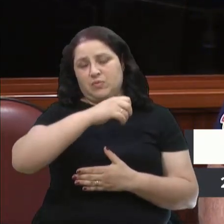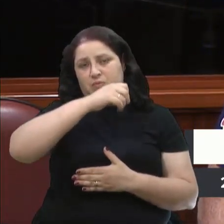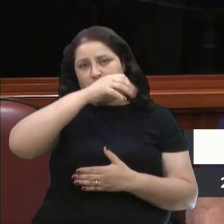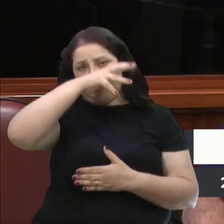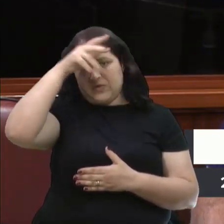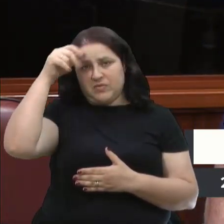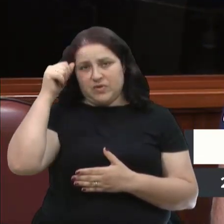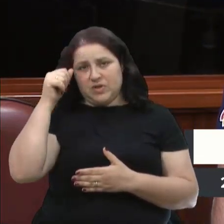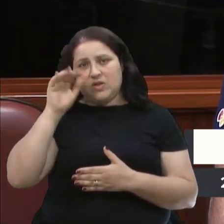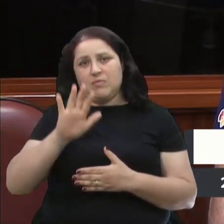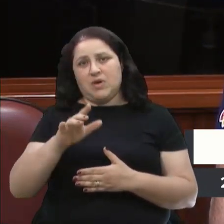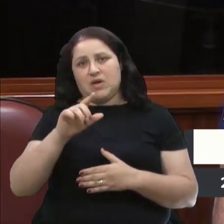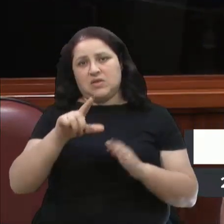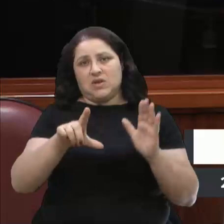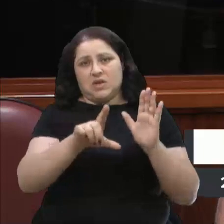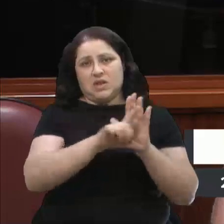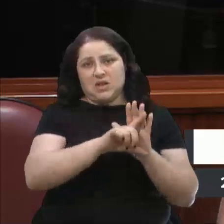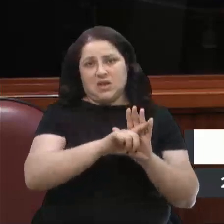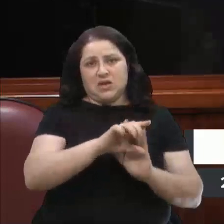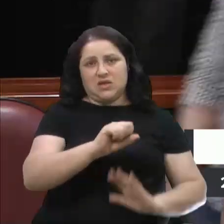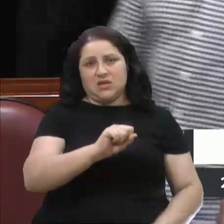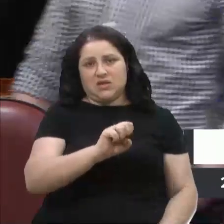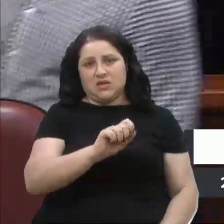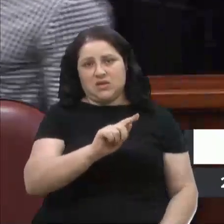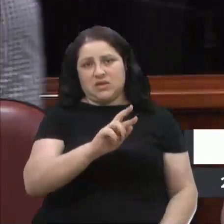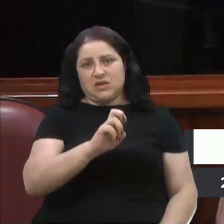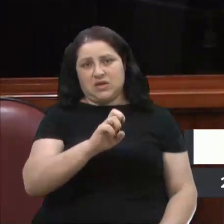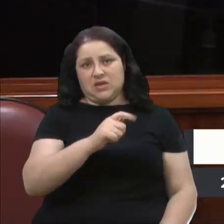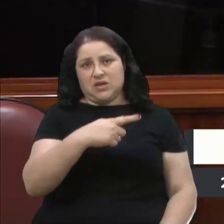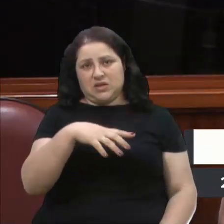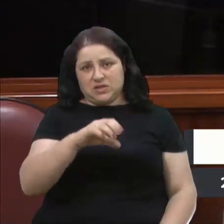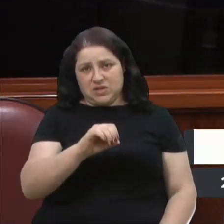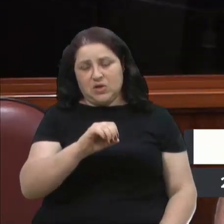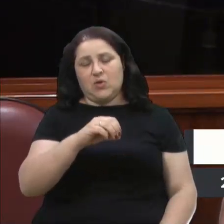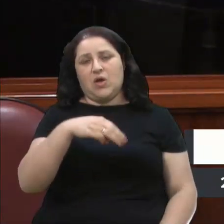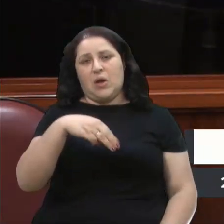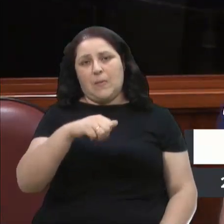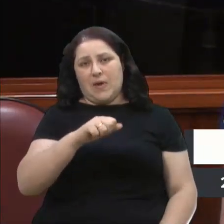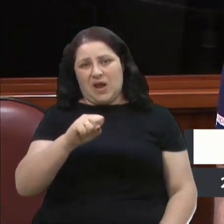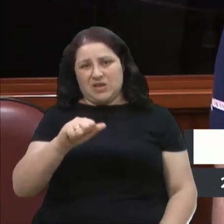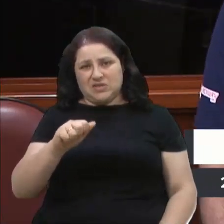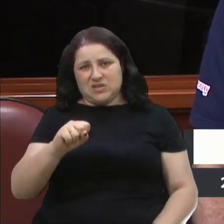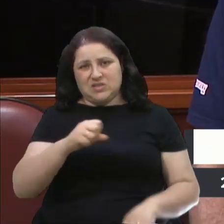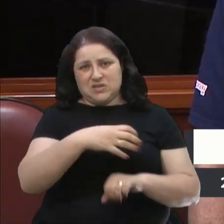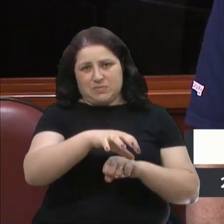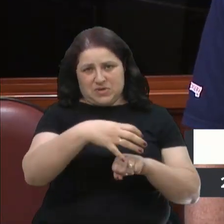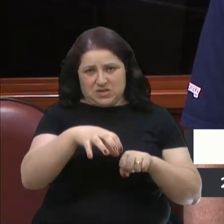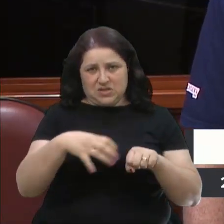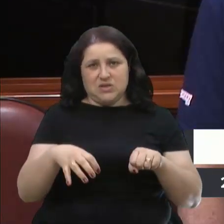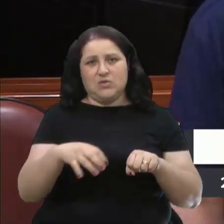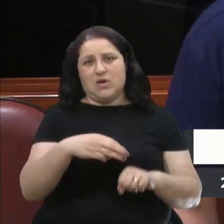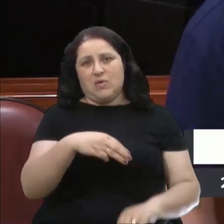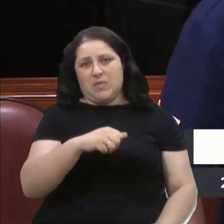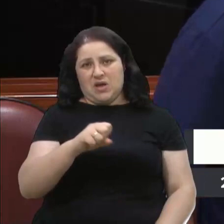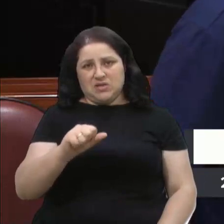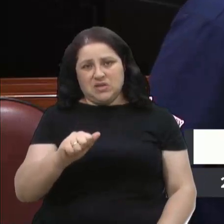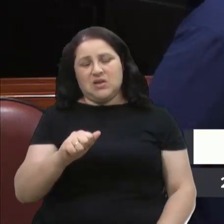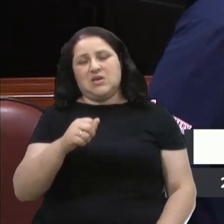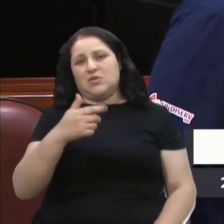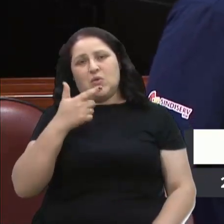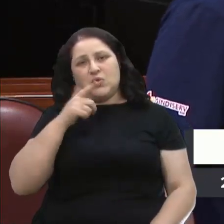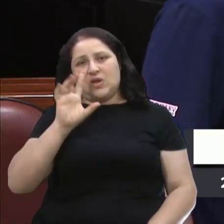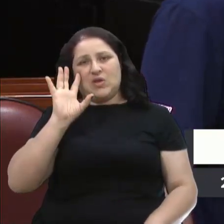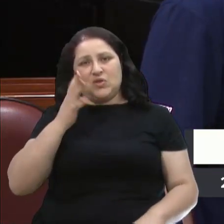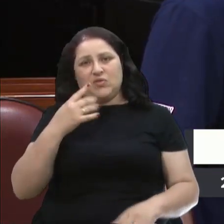vai ser resolvida. E o próximo prefeito vai ficar com pepino na mão, ou prefeita. Porque a alíquota